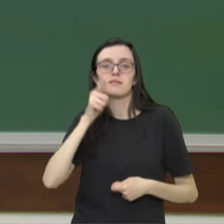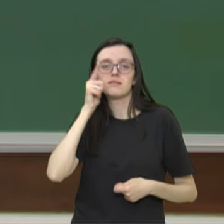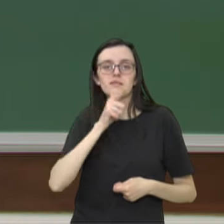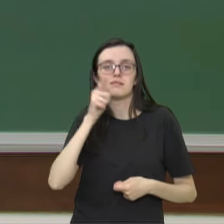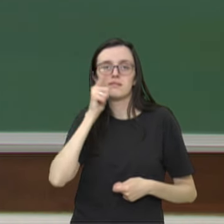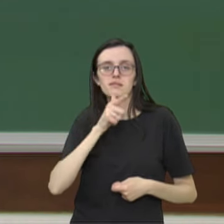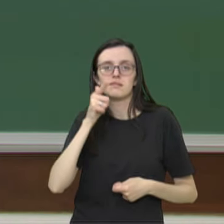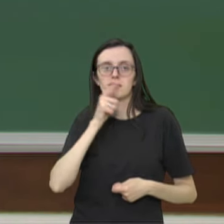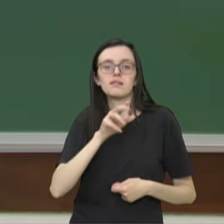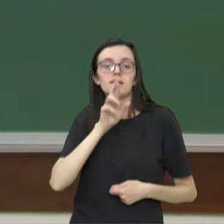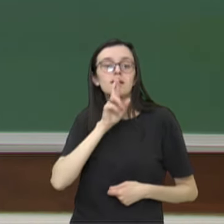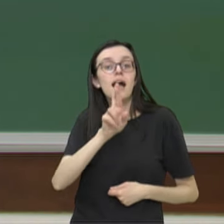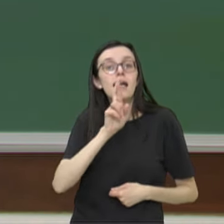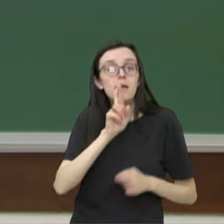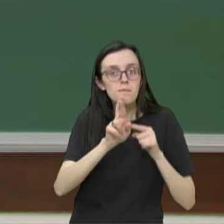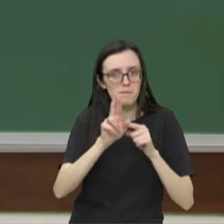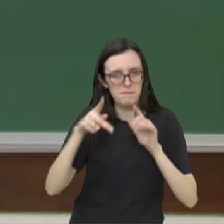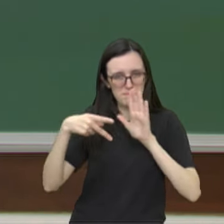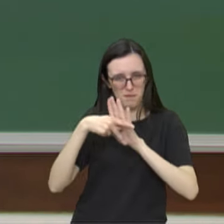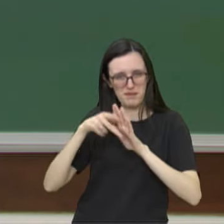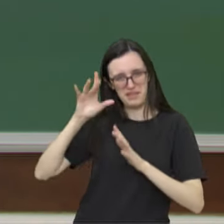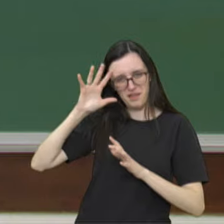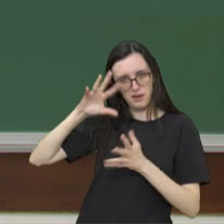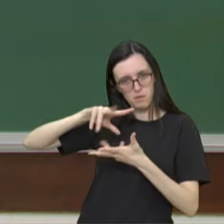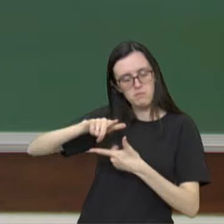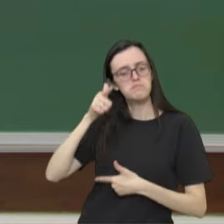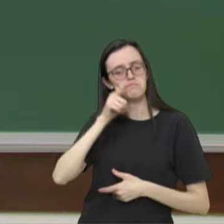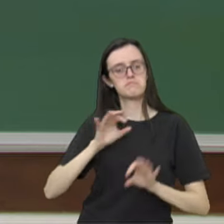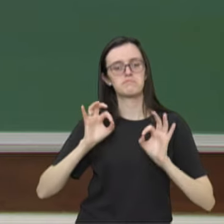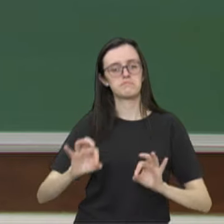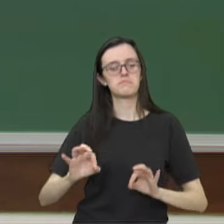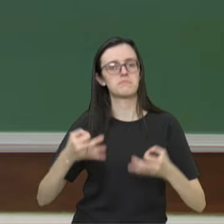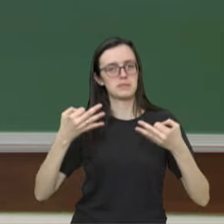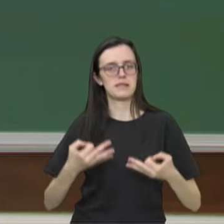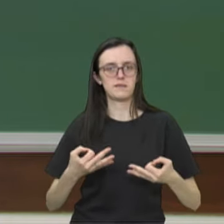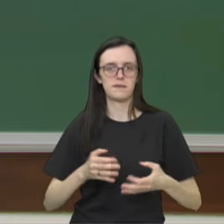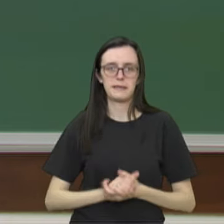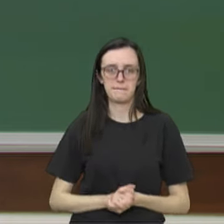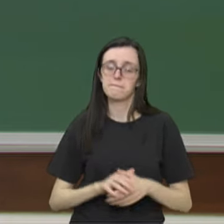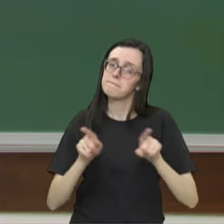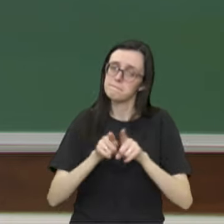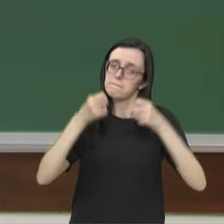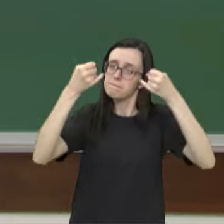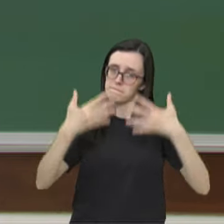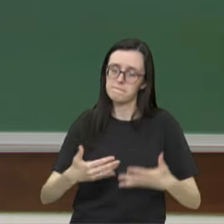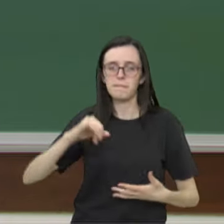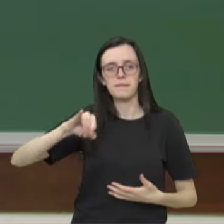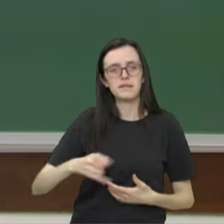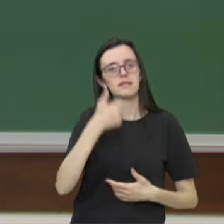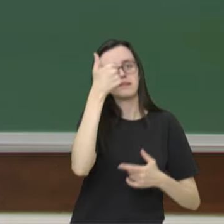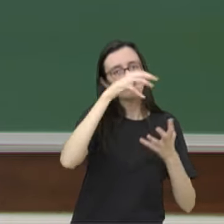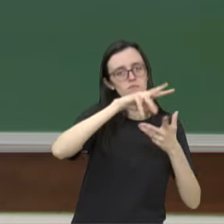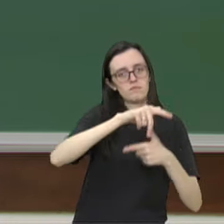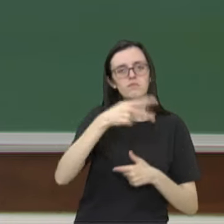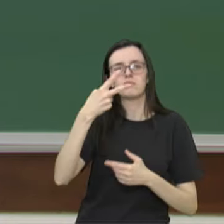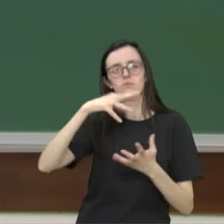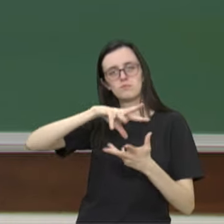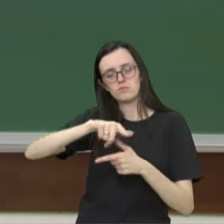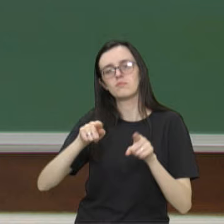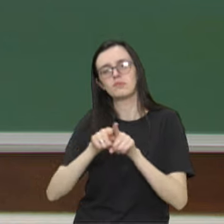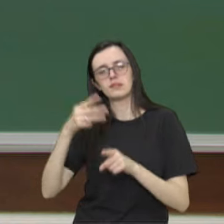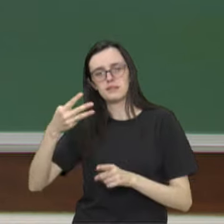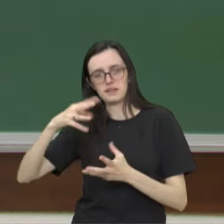essa resposta da teoria do mundo seja realmente enfatizada. E explicando também primeiro mundo, segundo mundo e